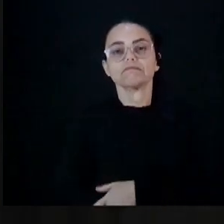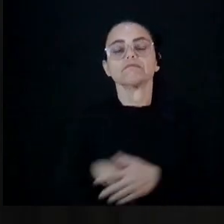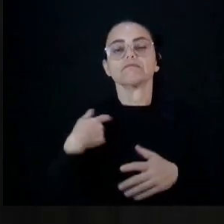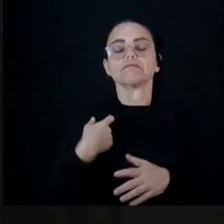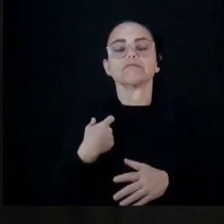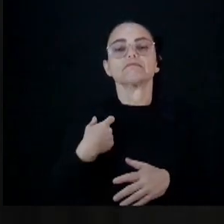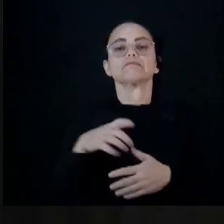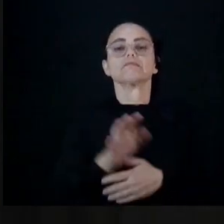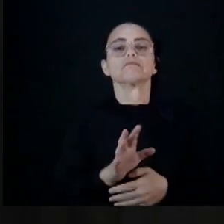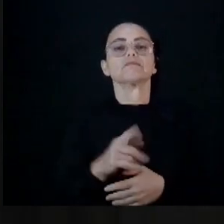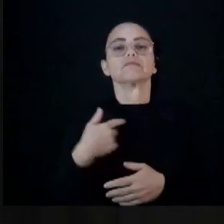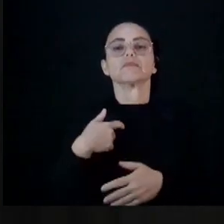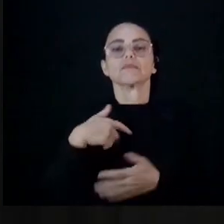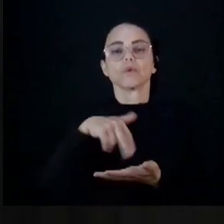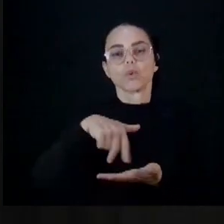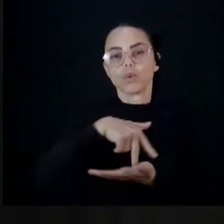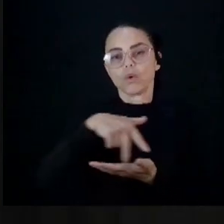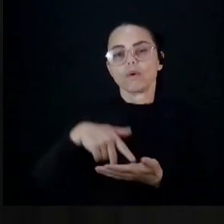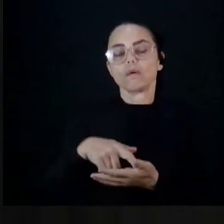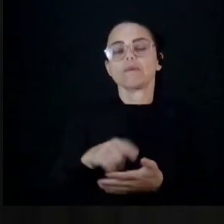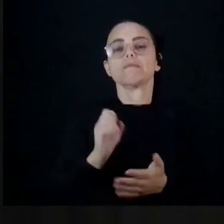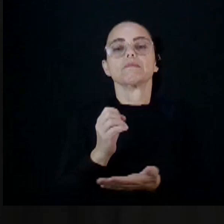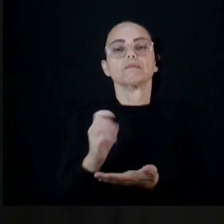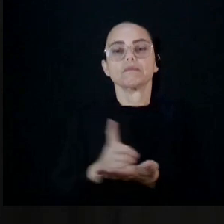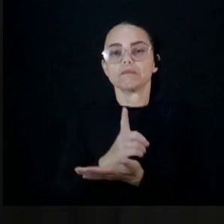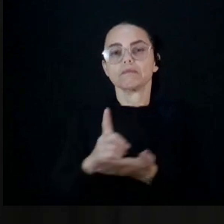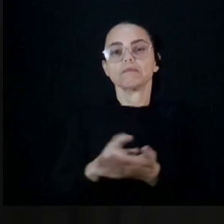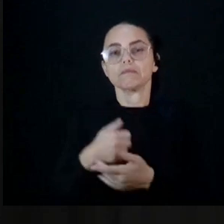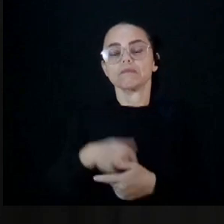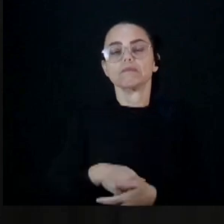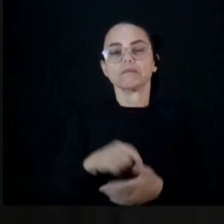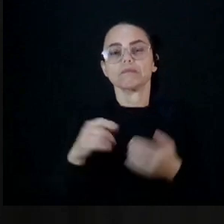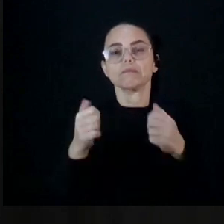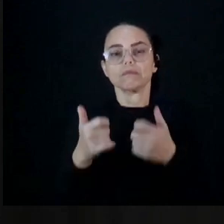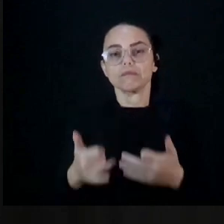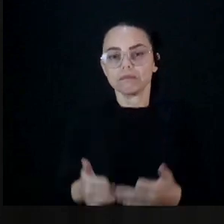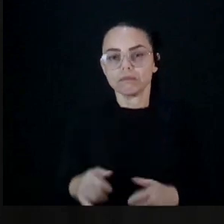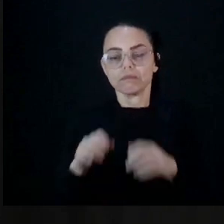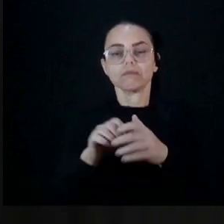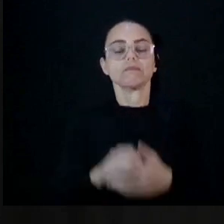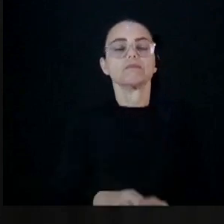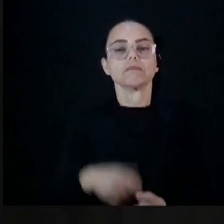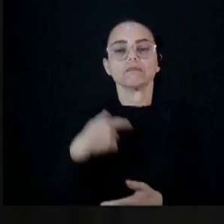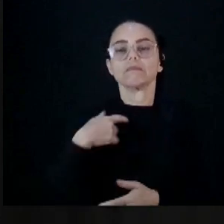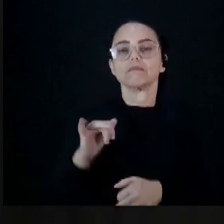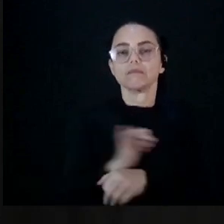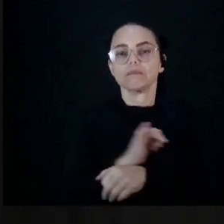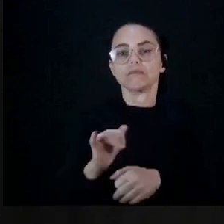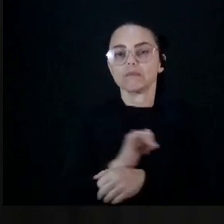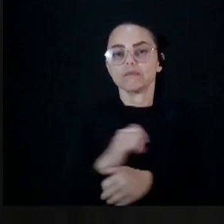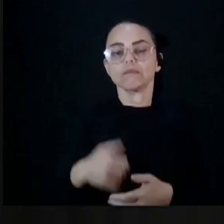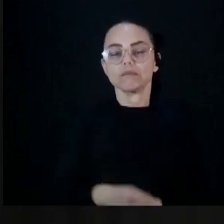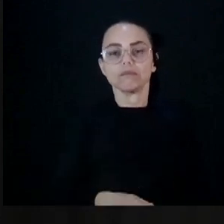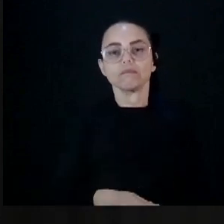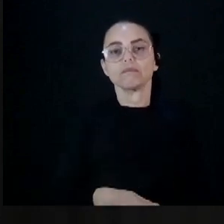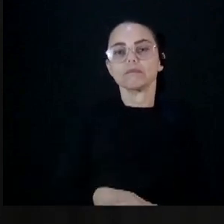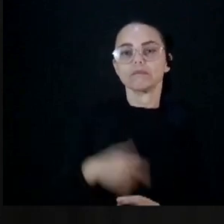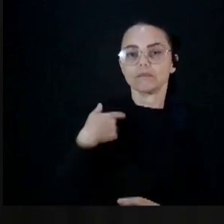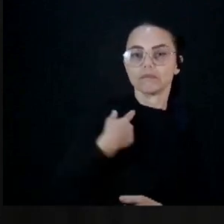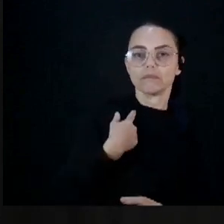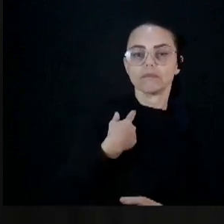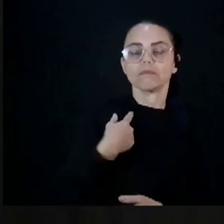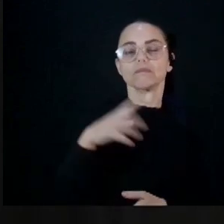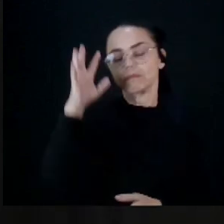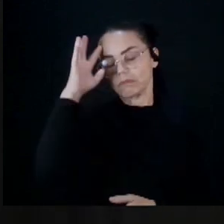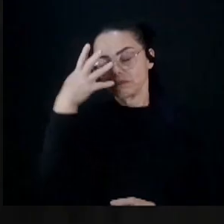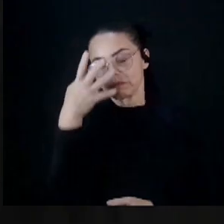dos jogadores, ferramentas que analisam milhares de dados em tempo real, recursos que auxiliam a arbitragem em decisões complexas